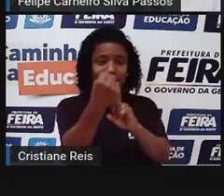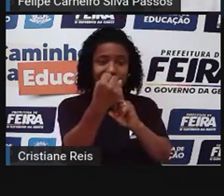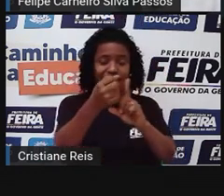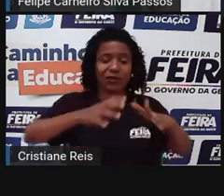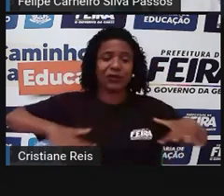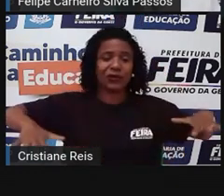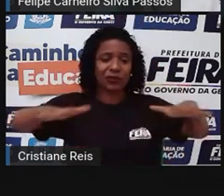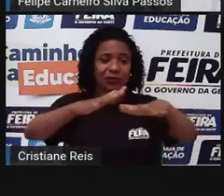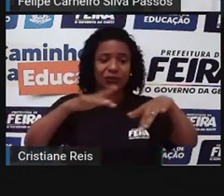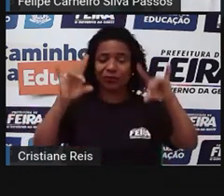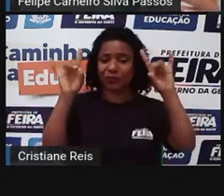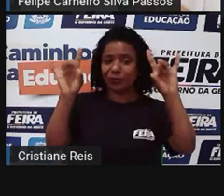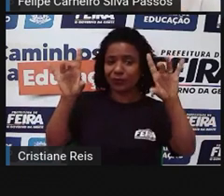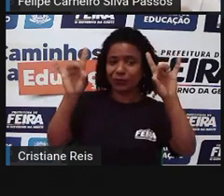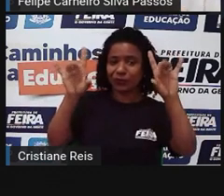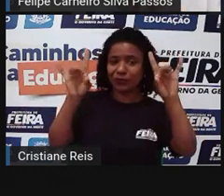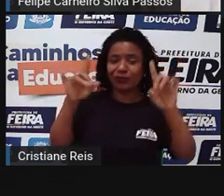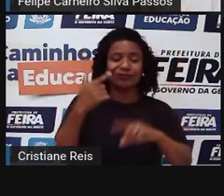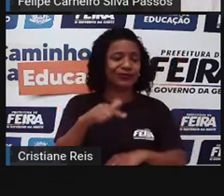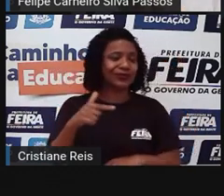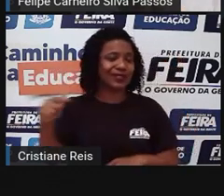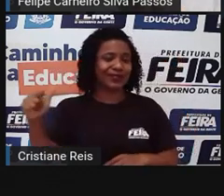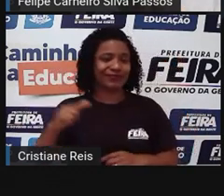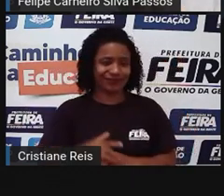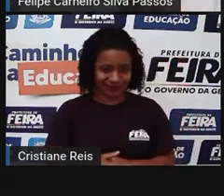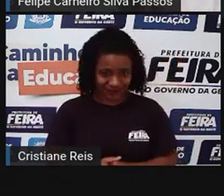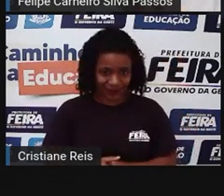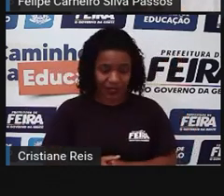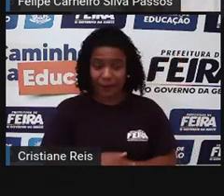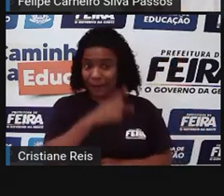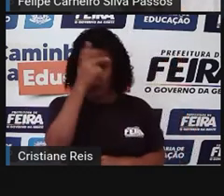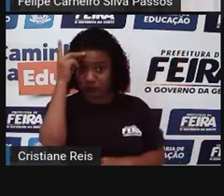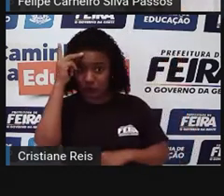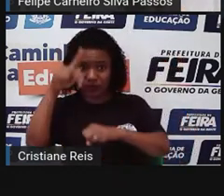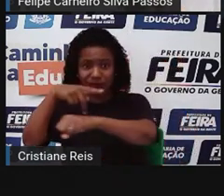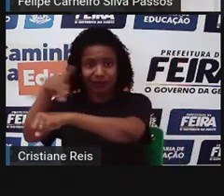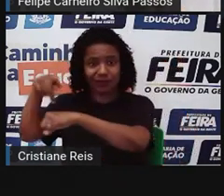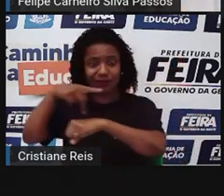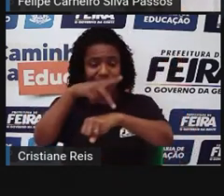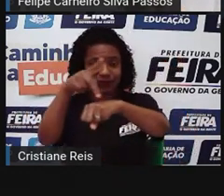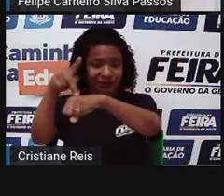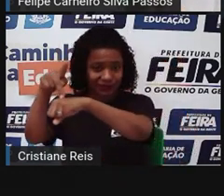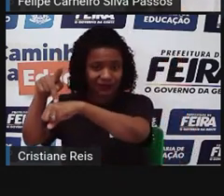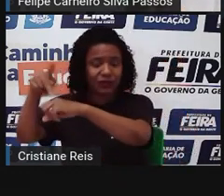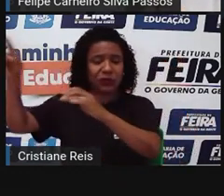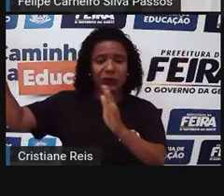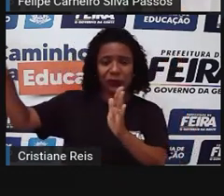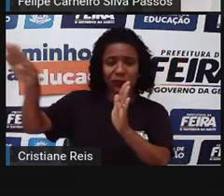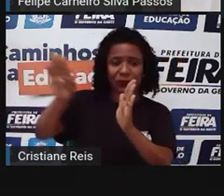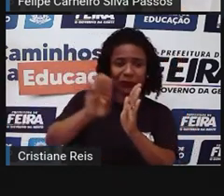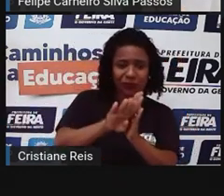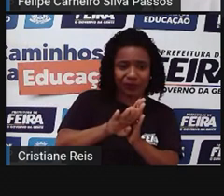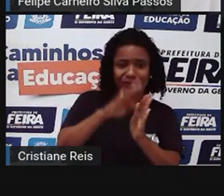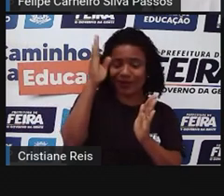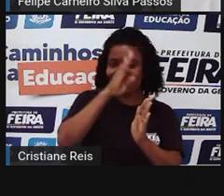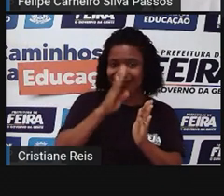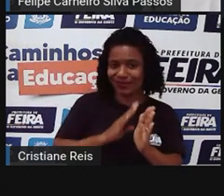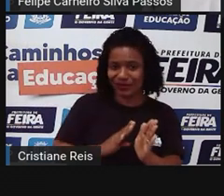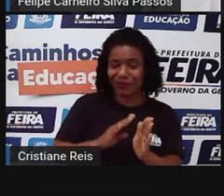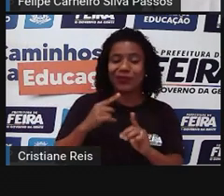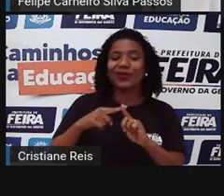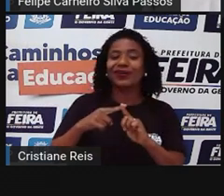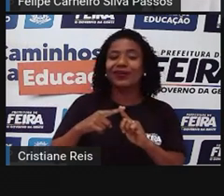têm os mesmos privilégios, por exemplo, dos imigrantes. Os imigrantes chegam no Brasil praticamente convidados